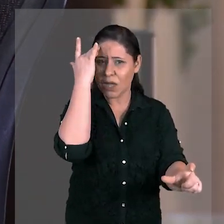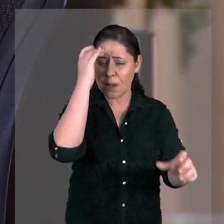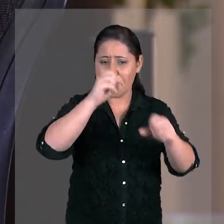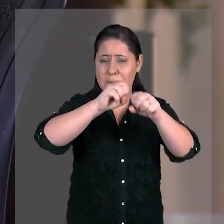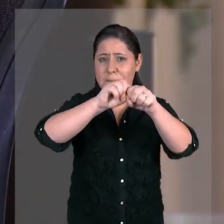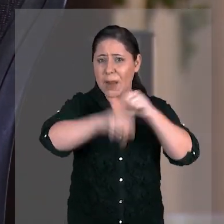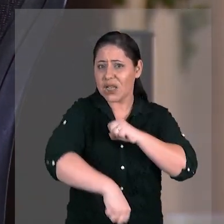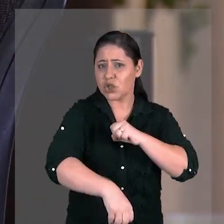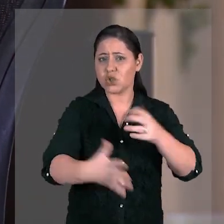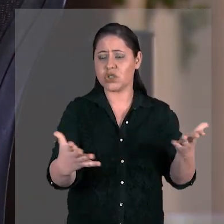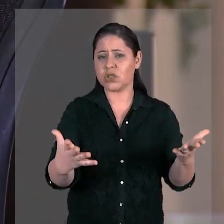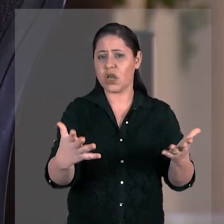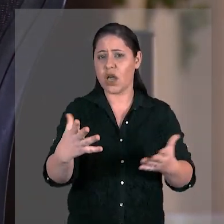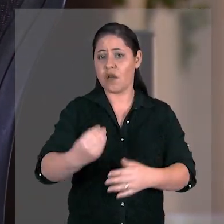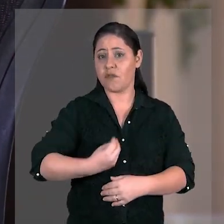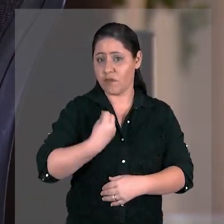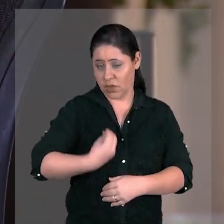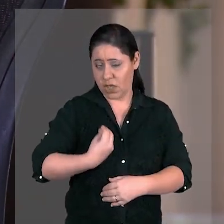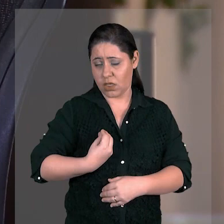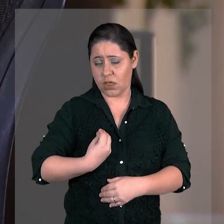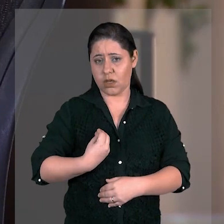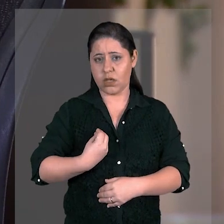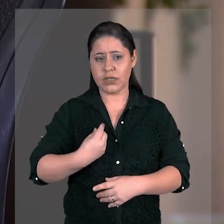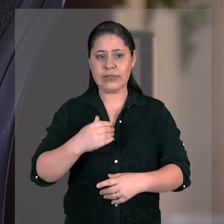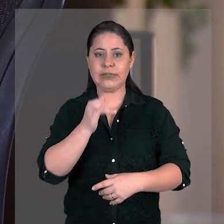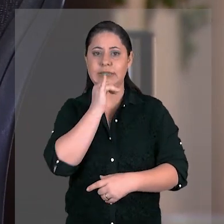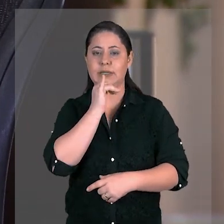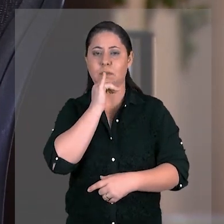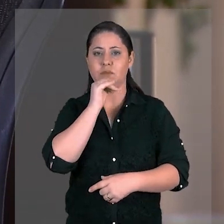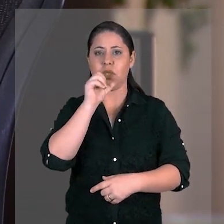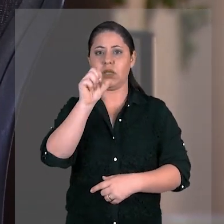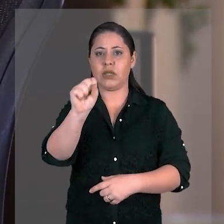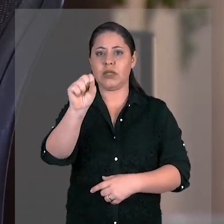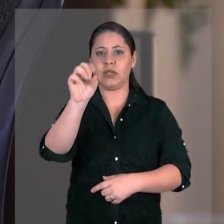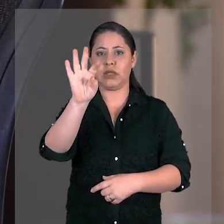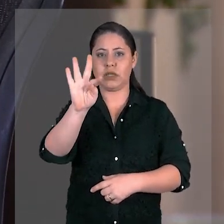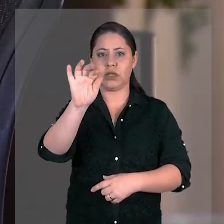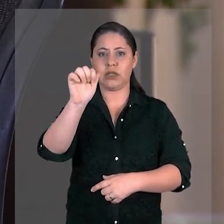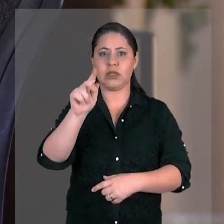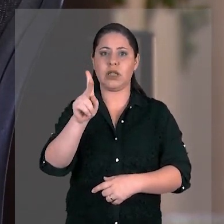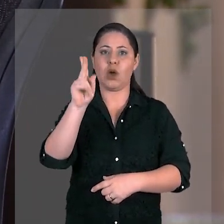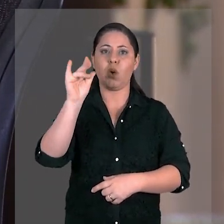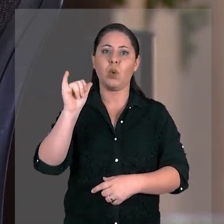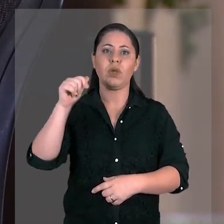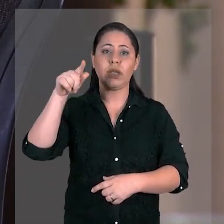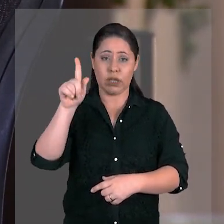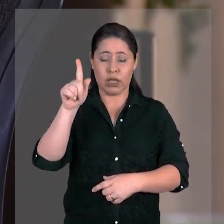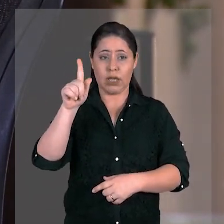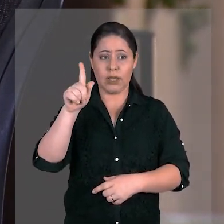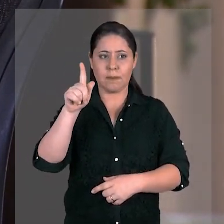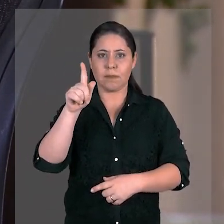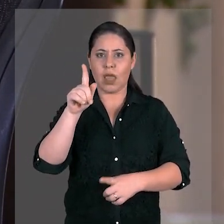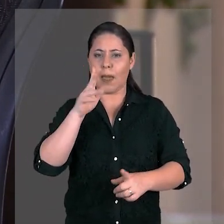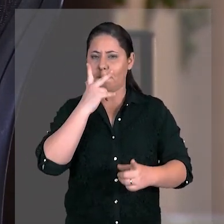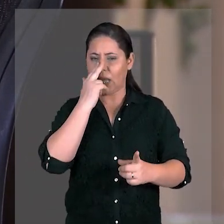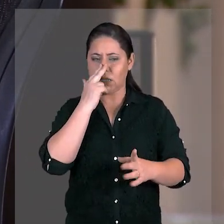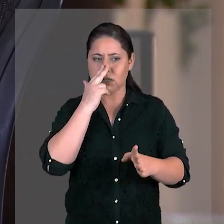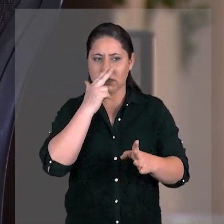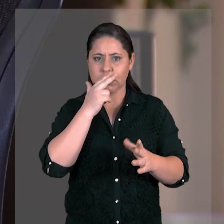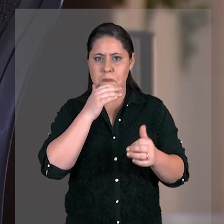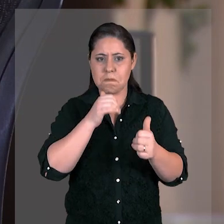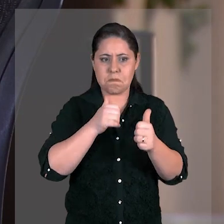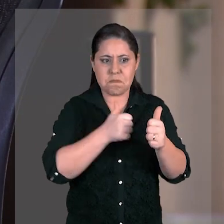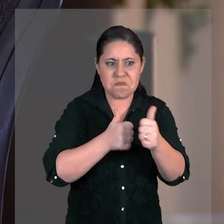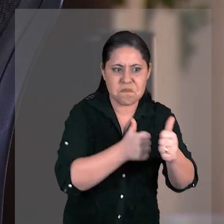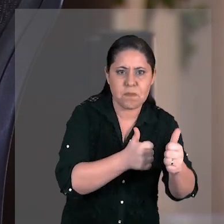pessoas. Por exemplo, no caso do stalking, é uma perseguição constante que você faz com uma determinada pessoa,